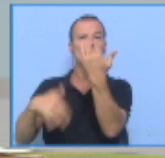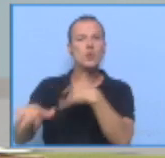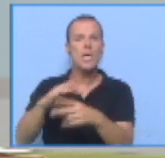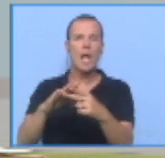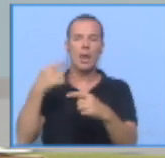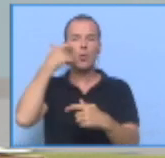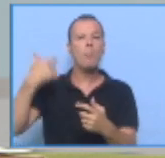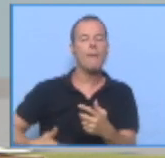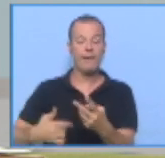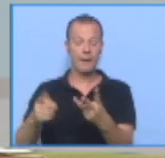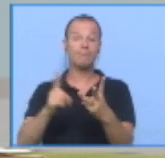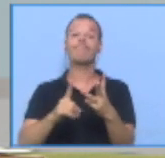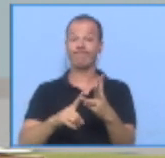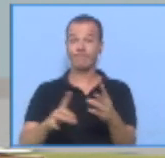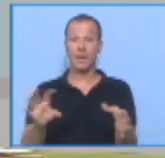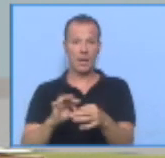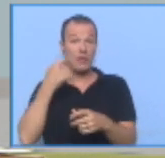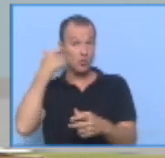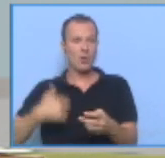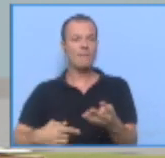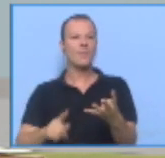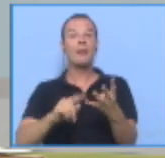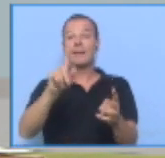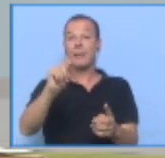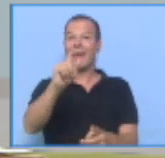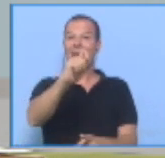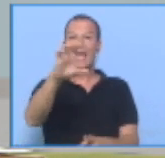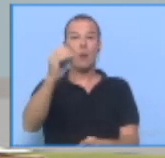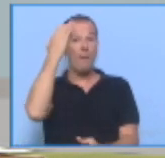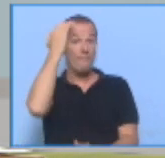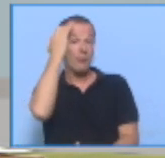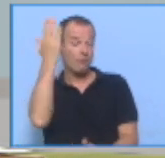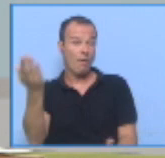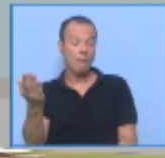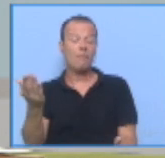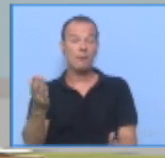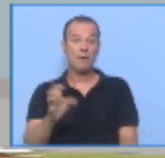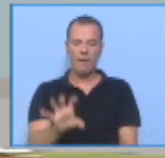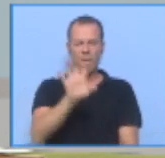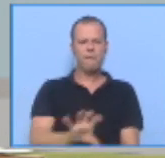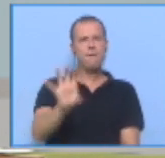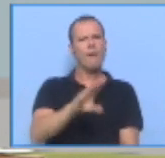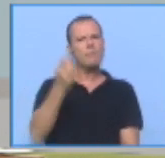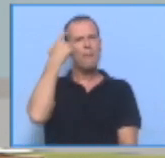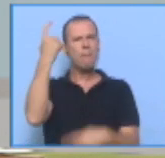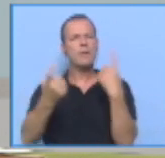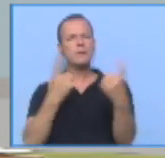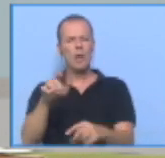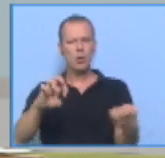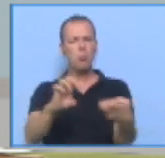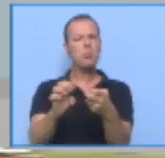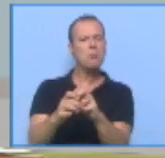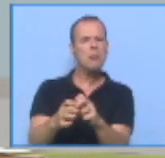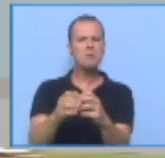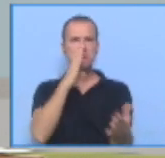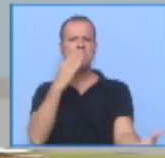ver com o ser humano. Uma ecologia mental, por exemplo, é interessante, ou seja, uma maneira de pensar os problemas e olhar para a realidade